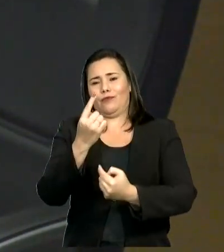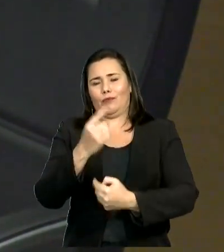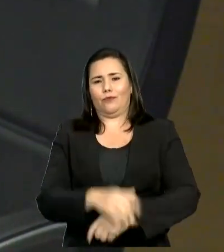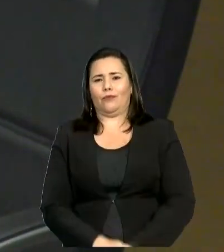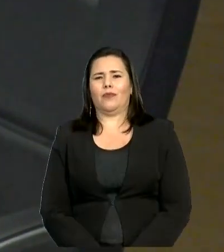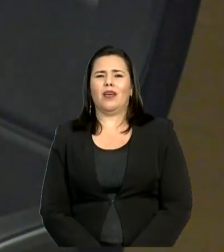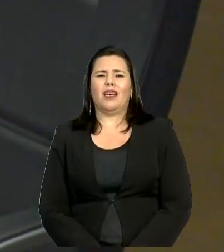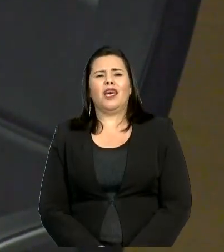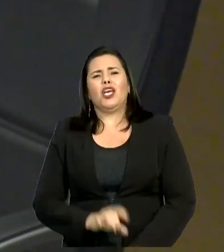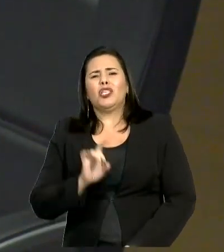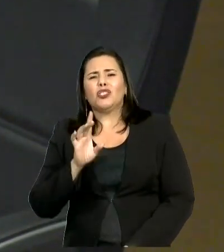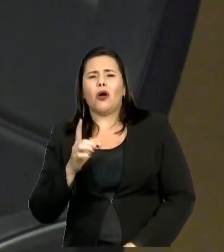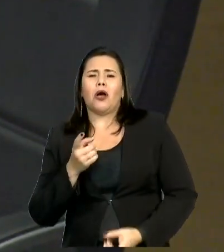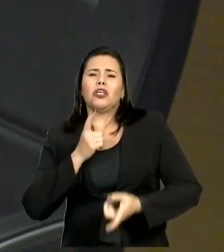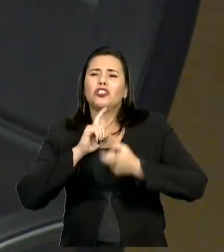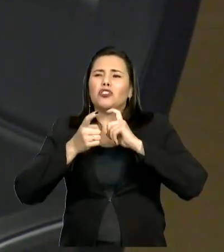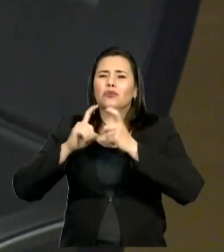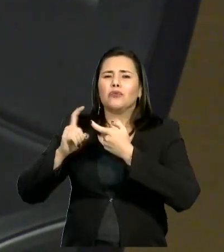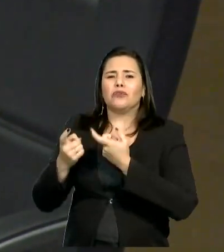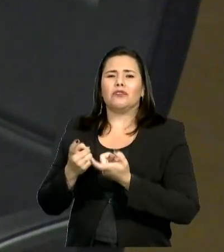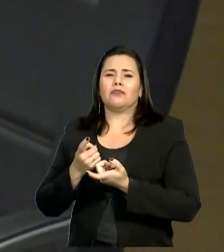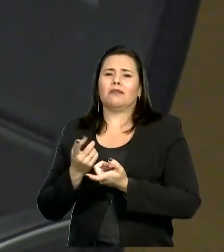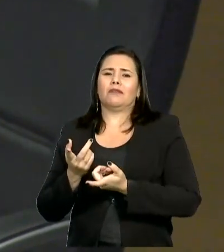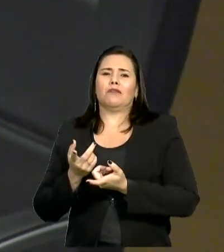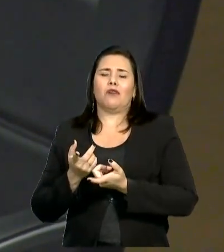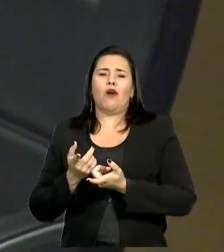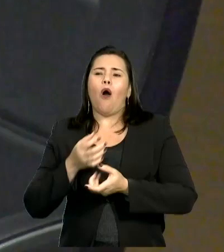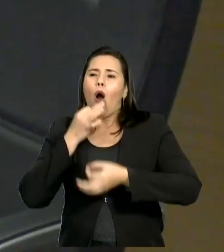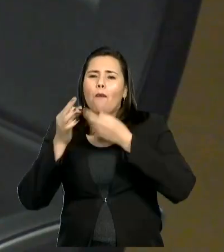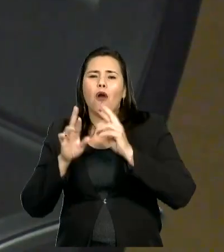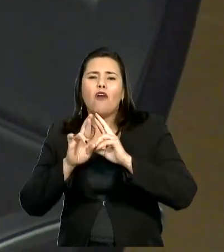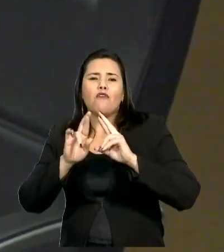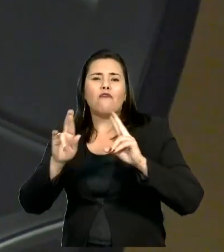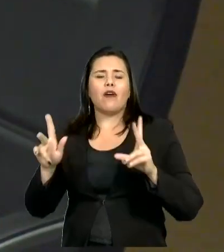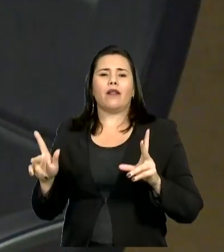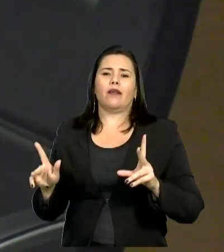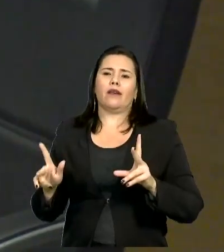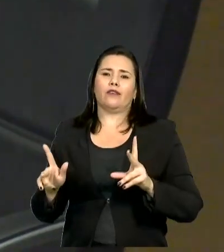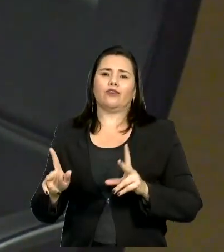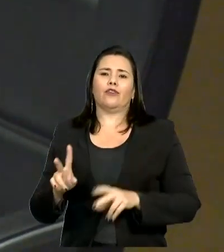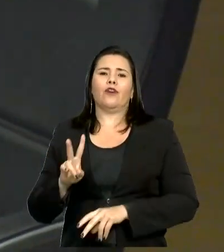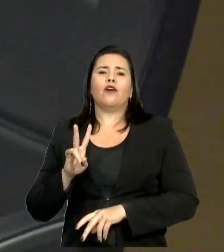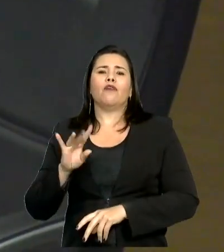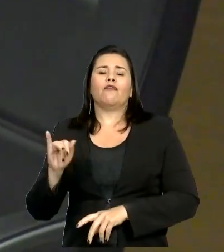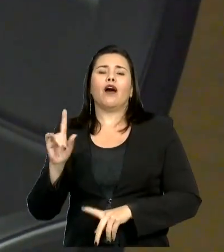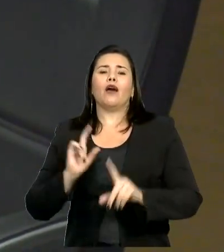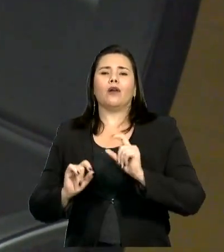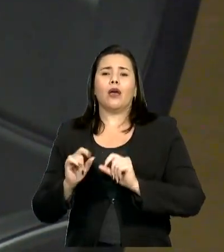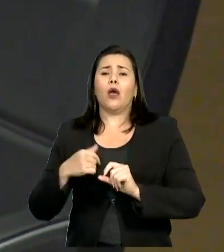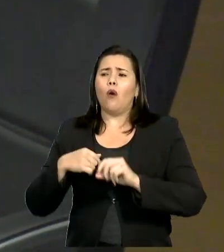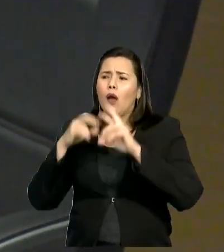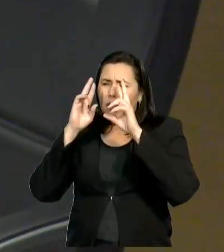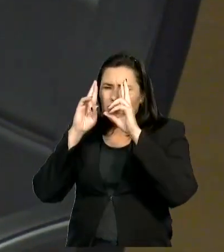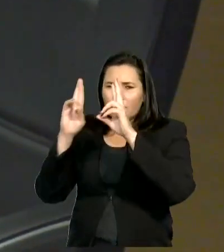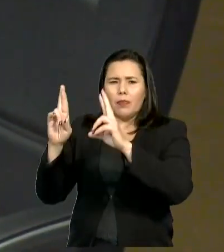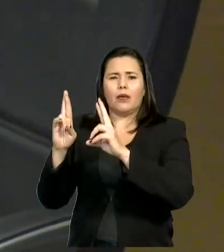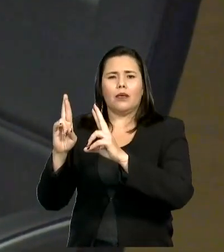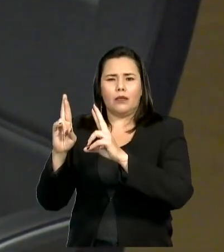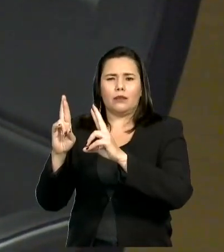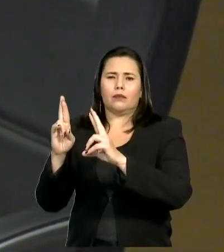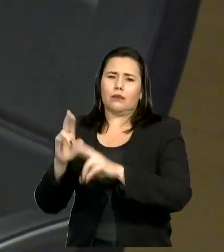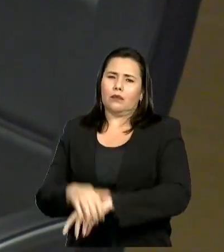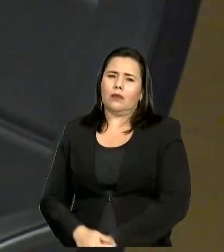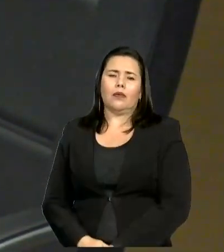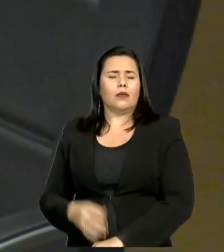vão beneficiar justamente aquele político que está no extremo. Respeito também, é a bandeira